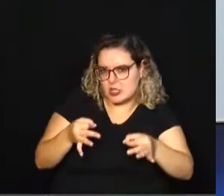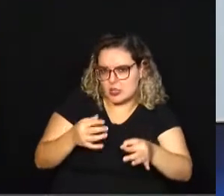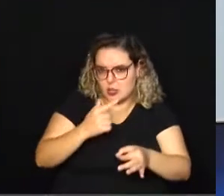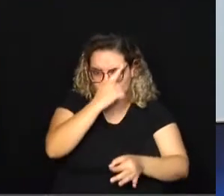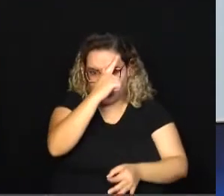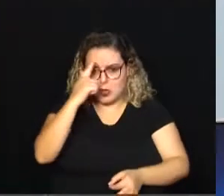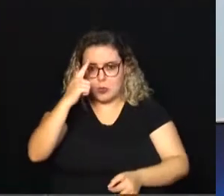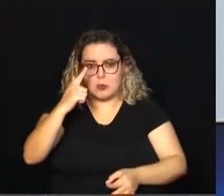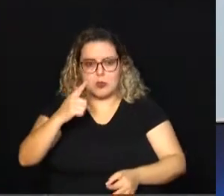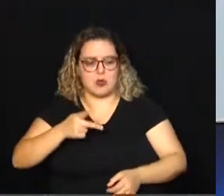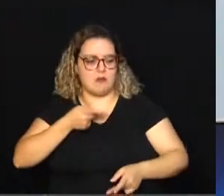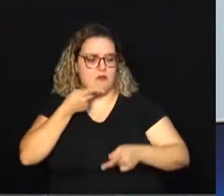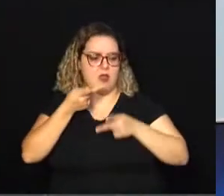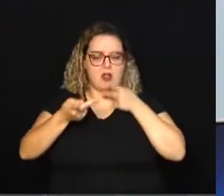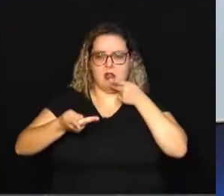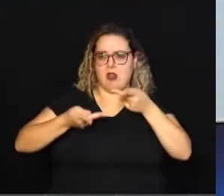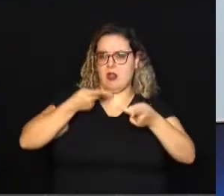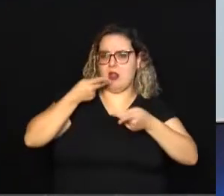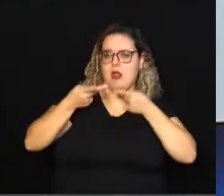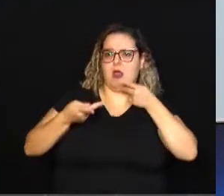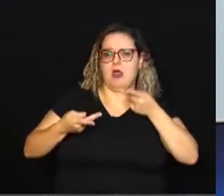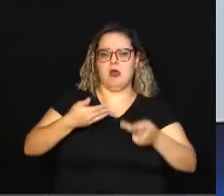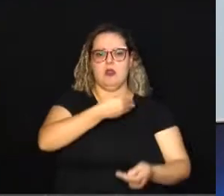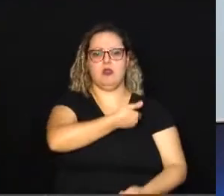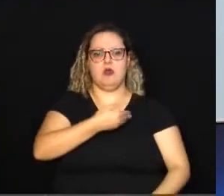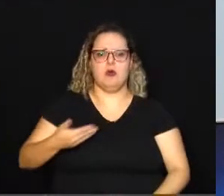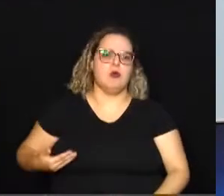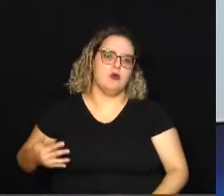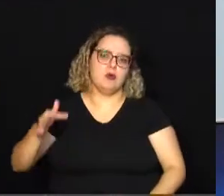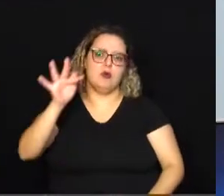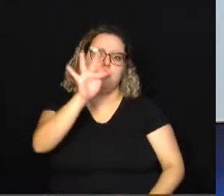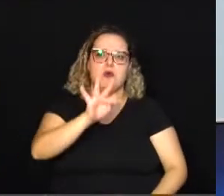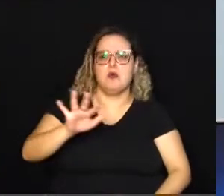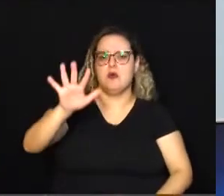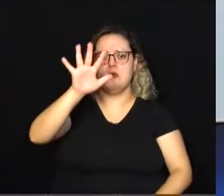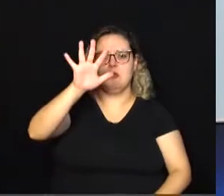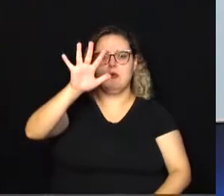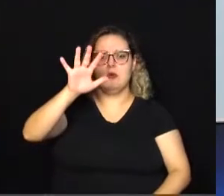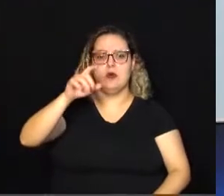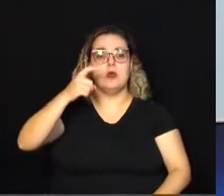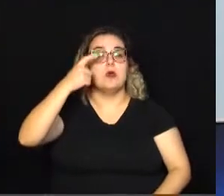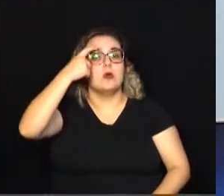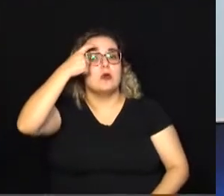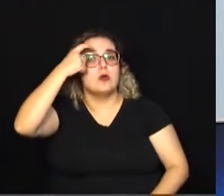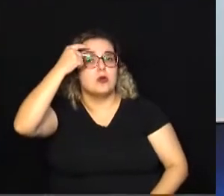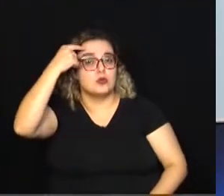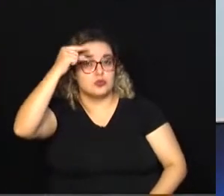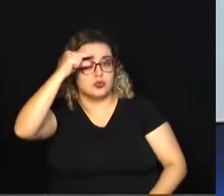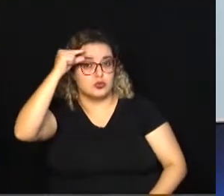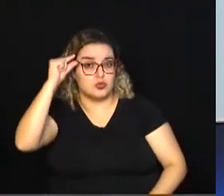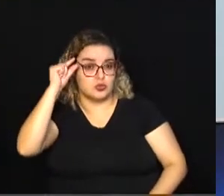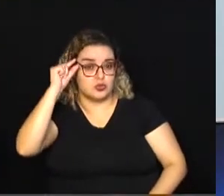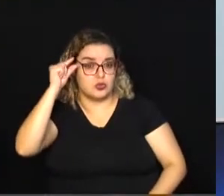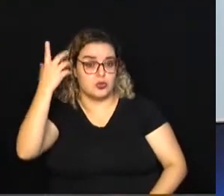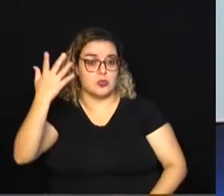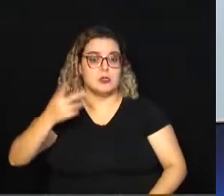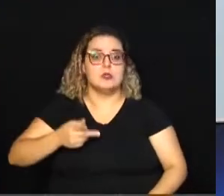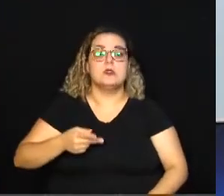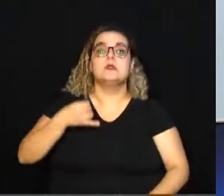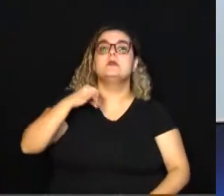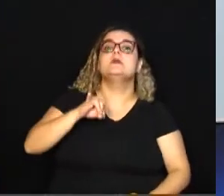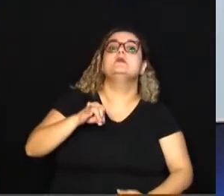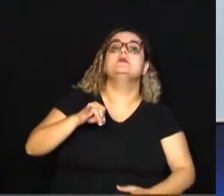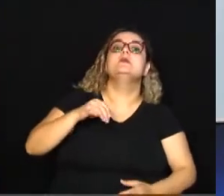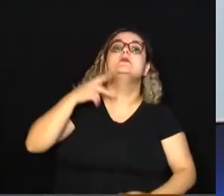boca para falar do governo federal é fácil. E a ingerência do governo Jonas na crise? Se vão politizar o assunto, vamos